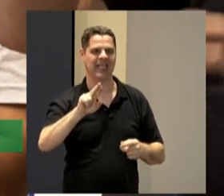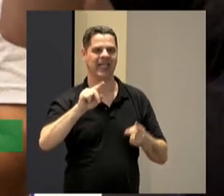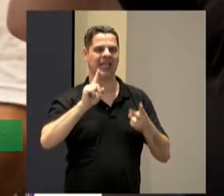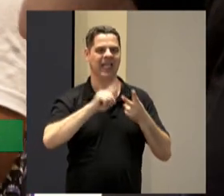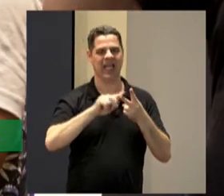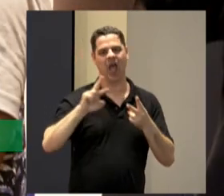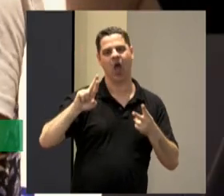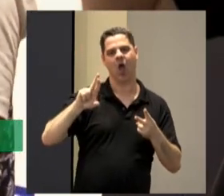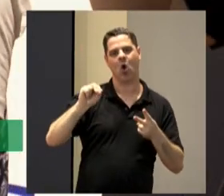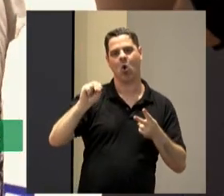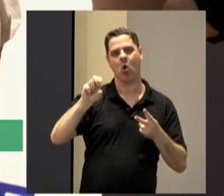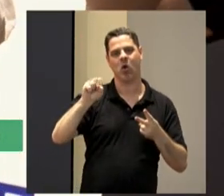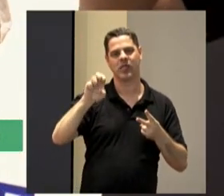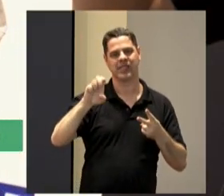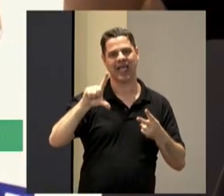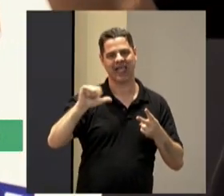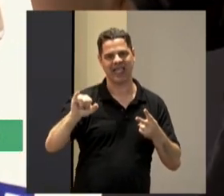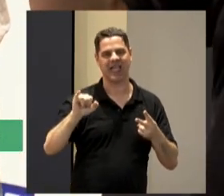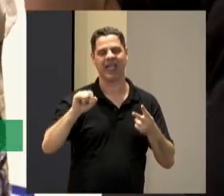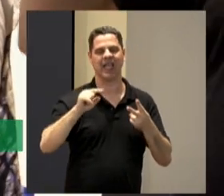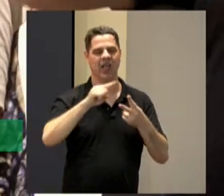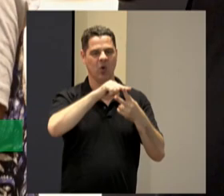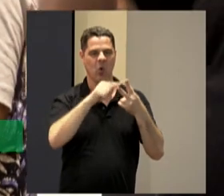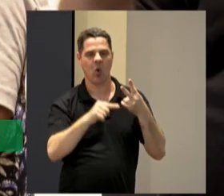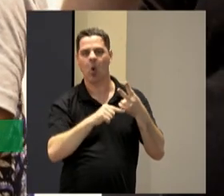Pereira a uma profundidade e uma